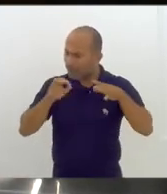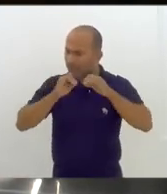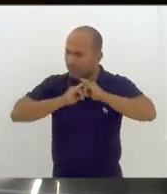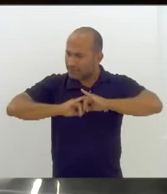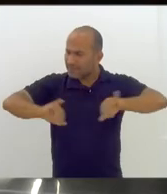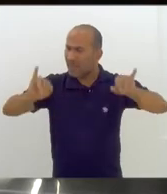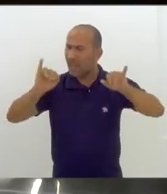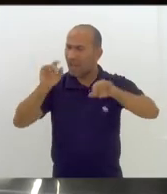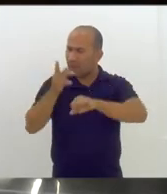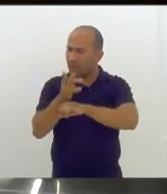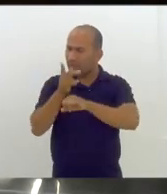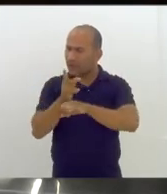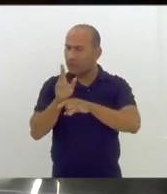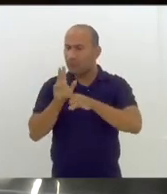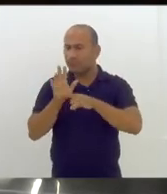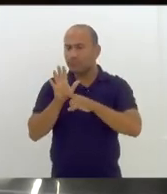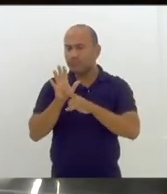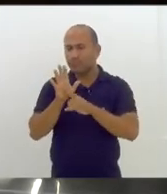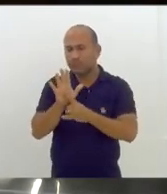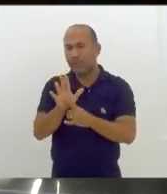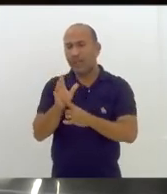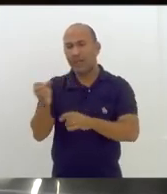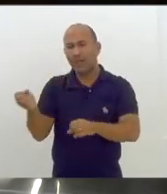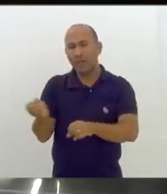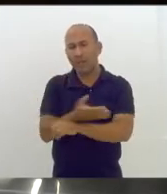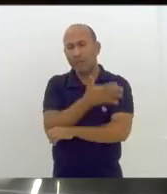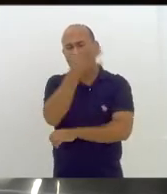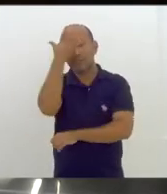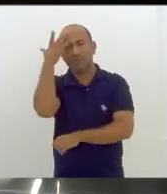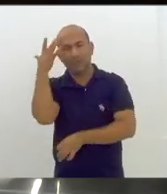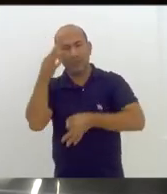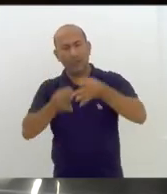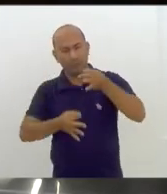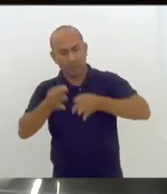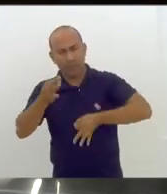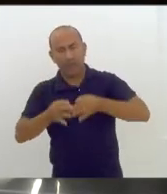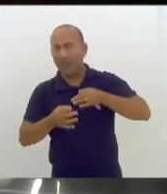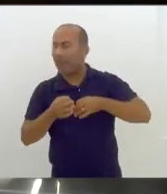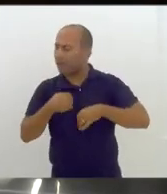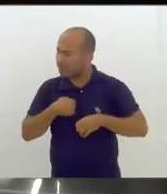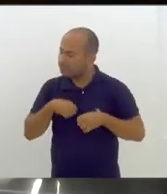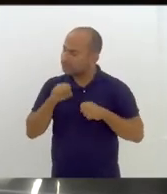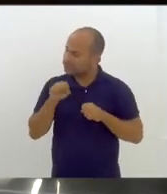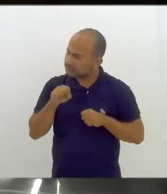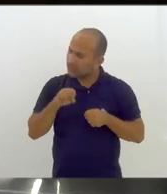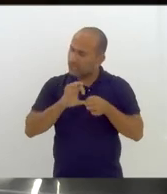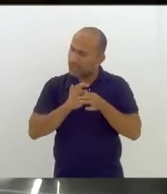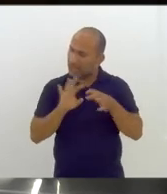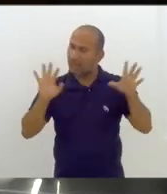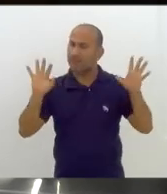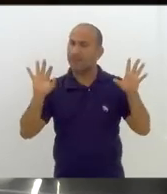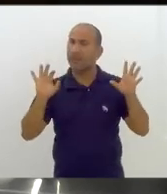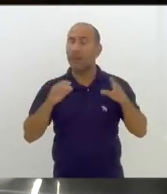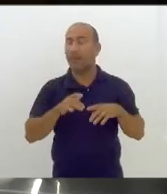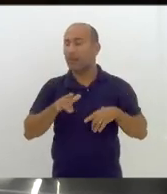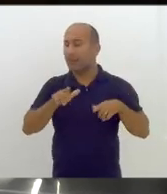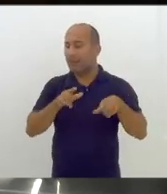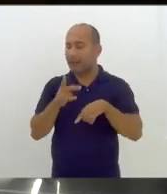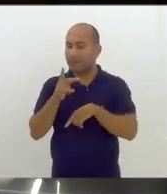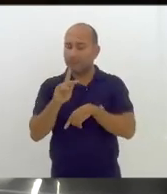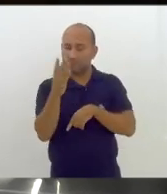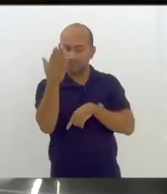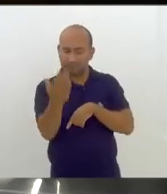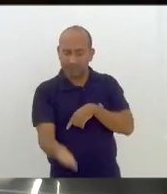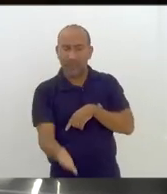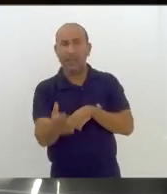e compartilhar isso para novos e novas juízas? Ele, claro, com certeza. Então, o trabalho dele é um trabalho que